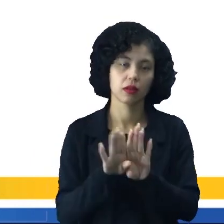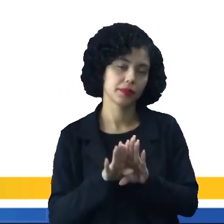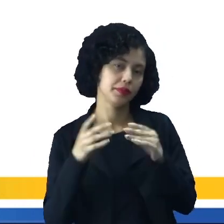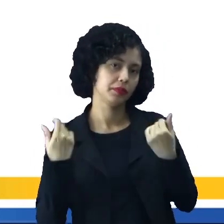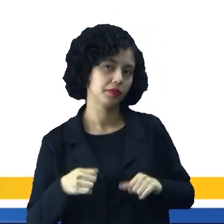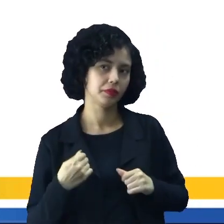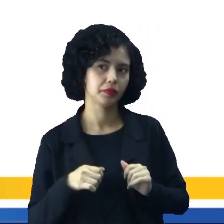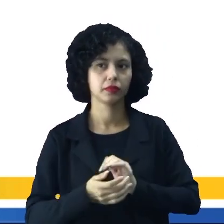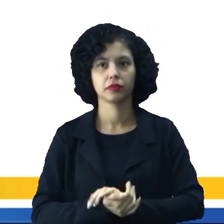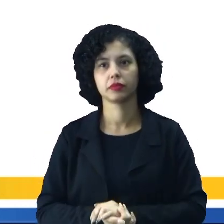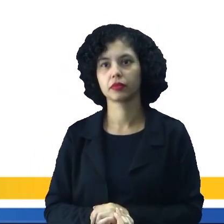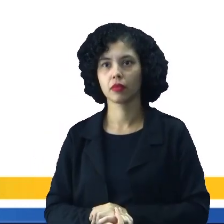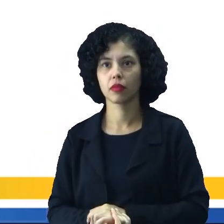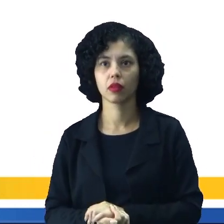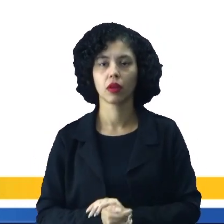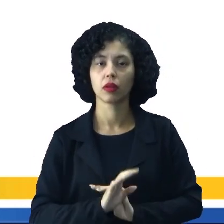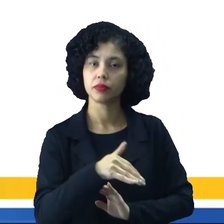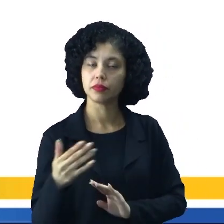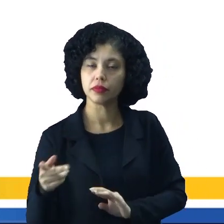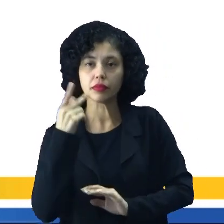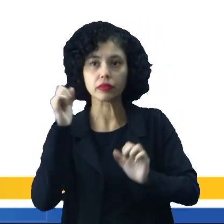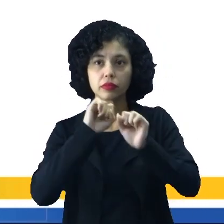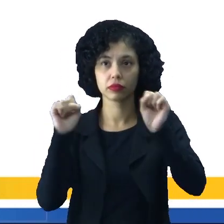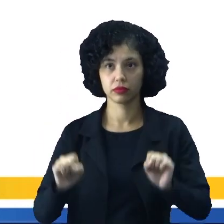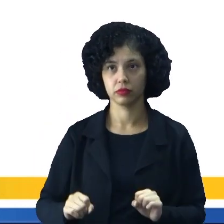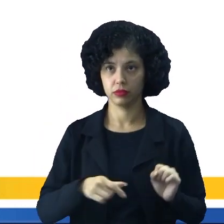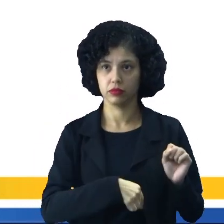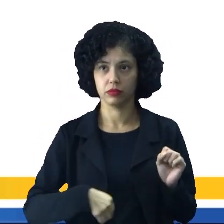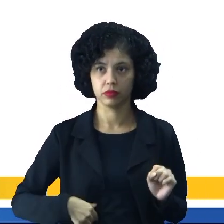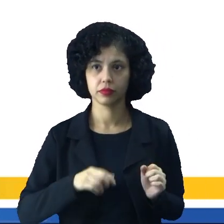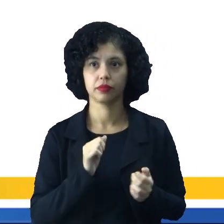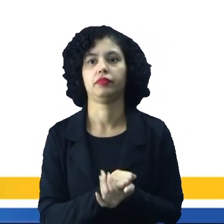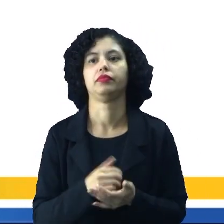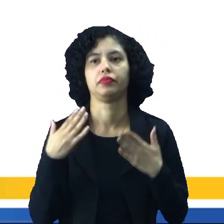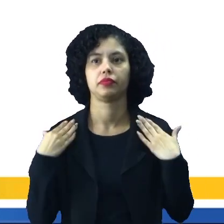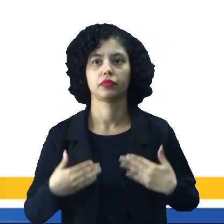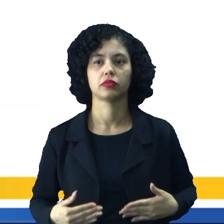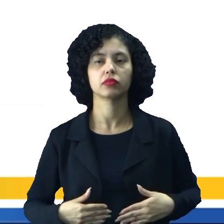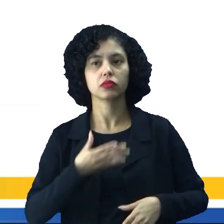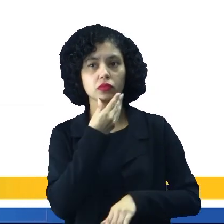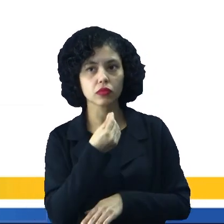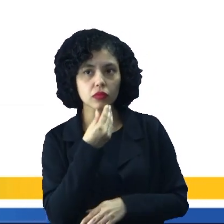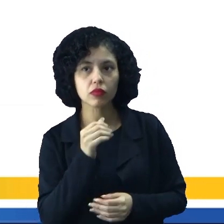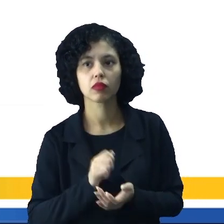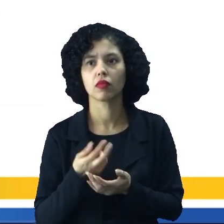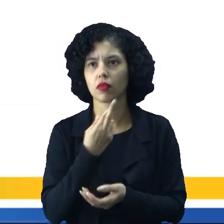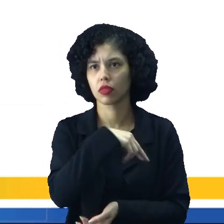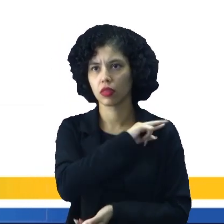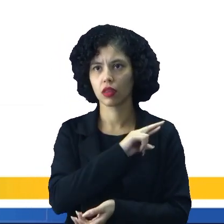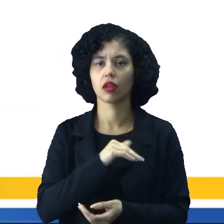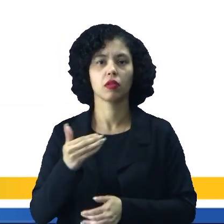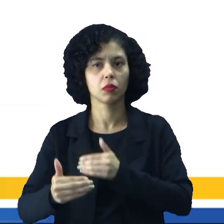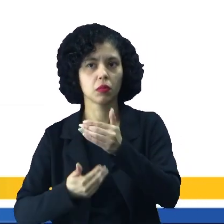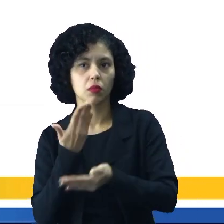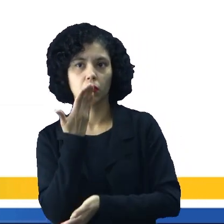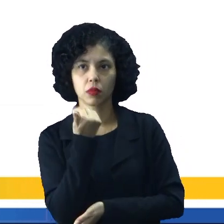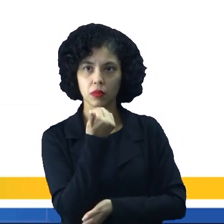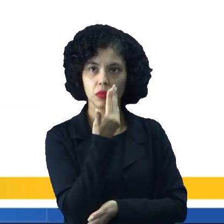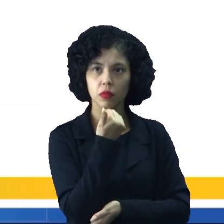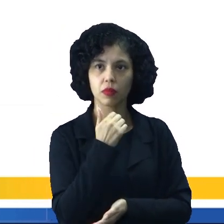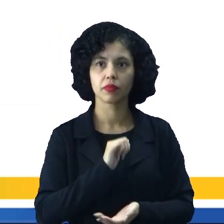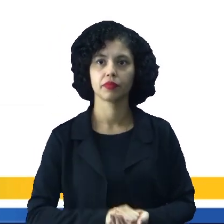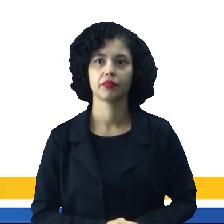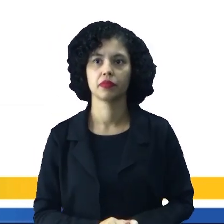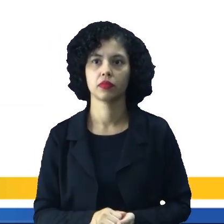necessita. Bom, quando se fala do sistema digestório, ele é o sistema do corpo humano, responsável por garantir o processamento do alimento que